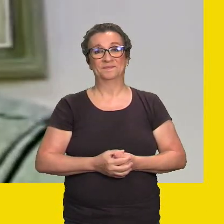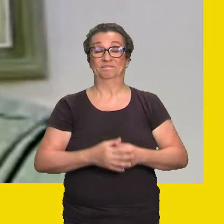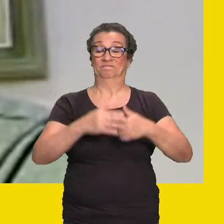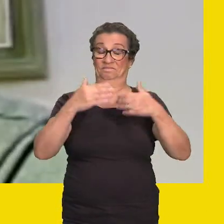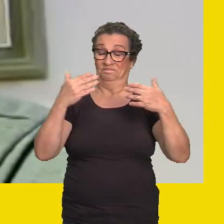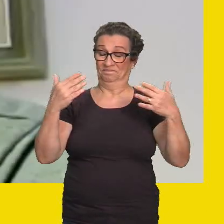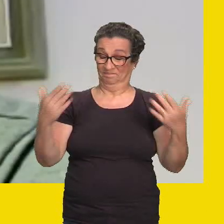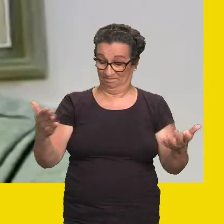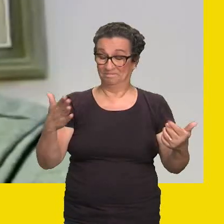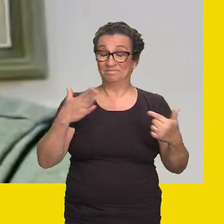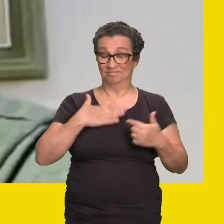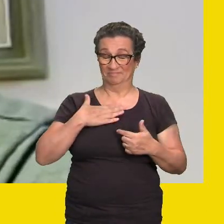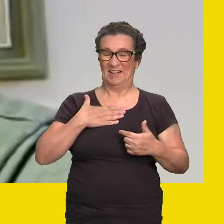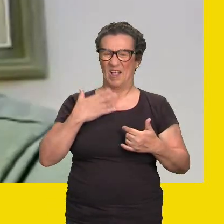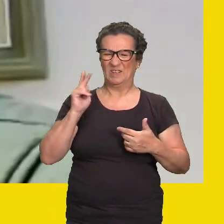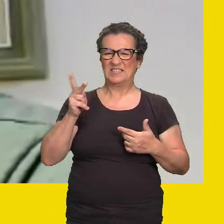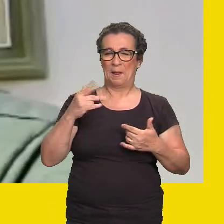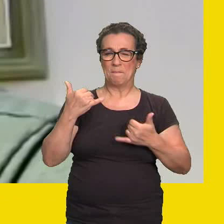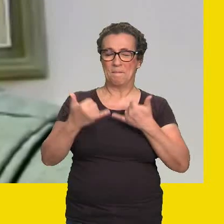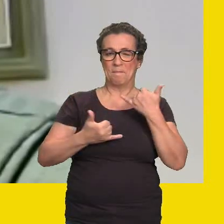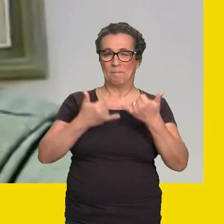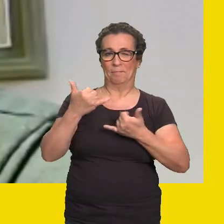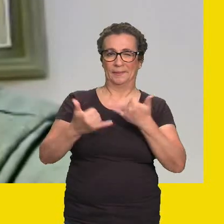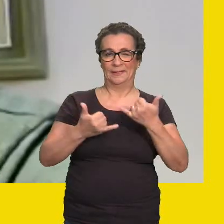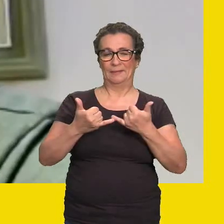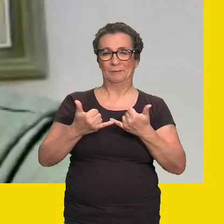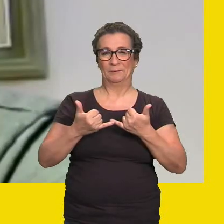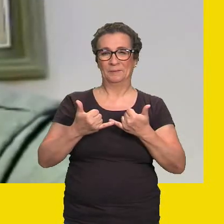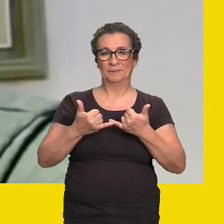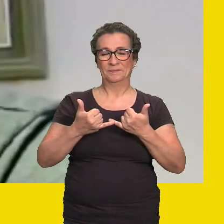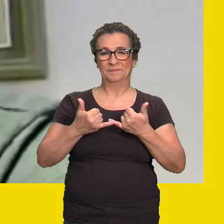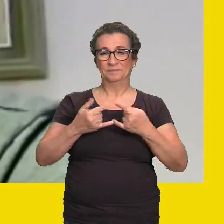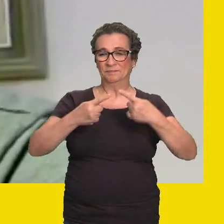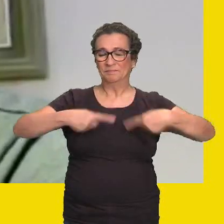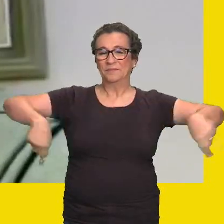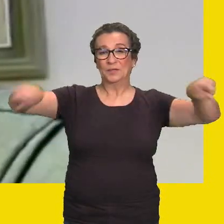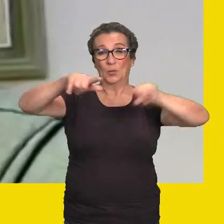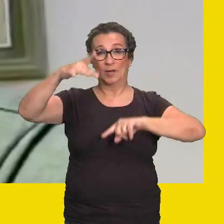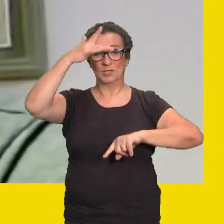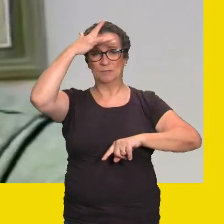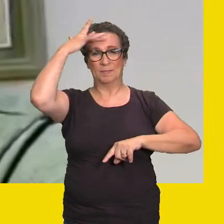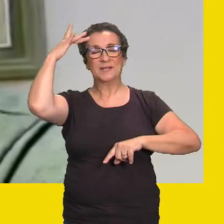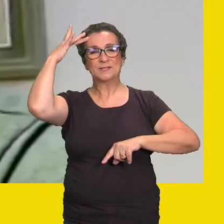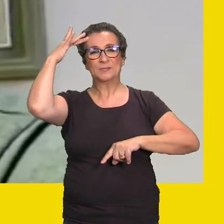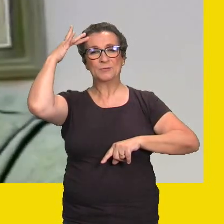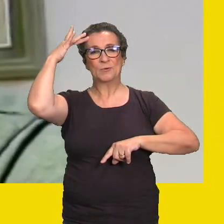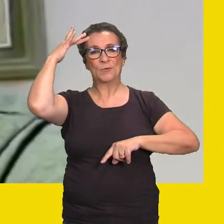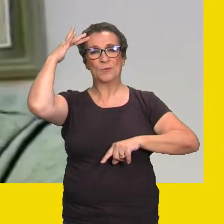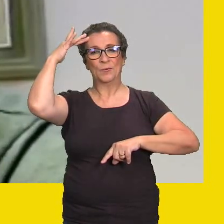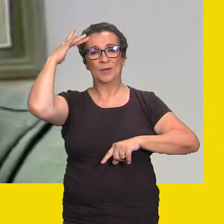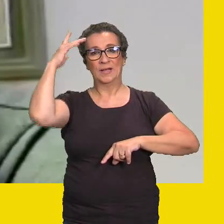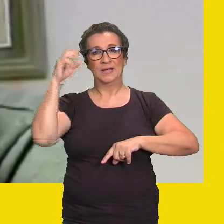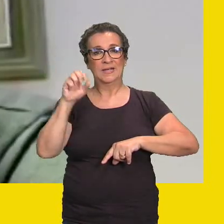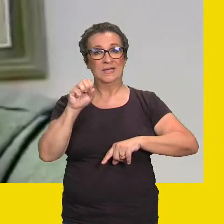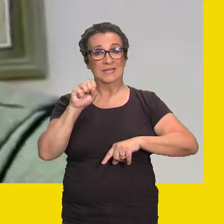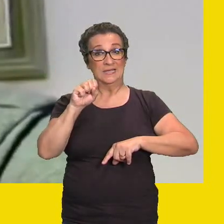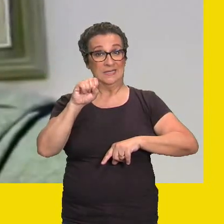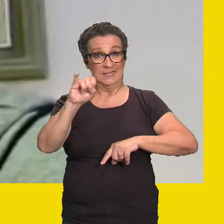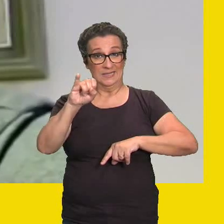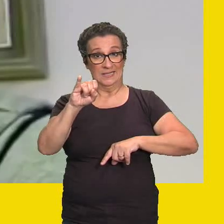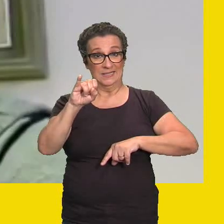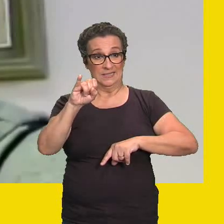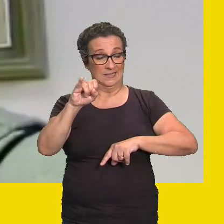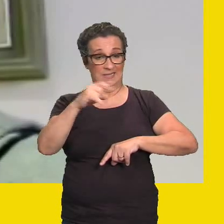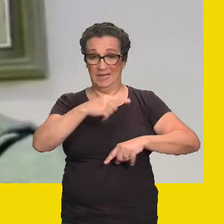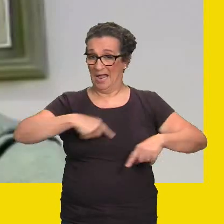Bom, costumo brincar, né, com as pessoas mais à minha volta que se a gente deixar, a gente segue exatamente o que Guimarães